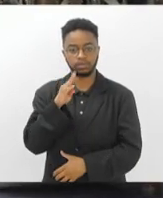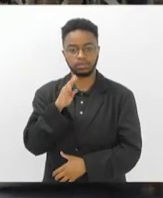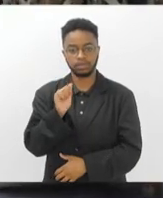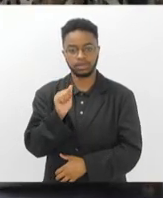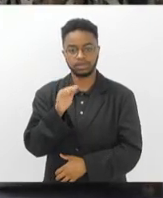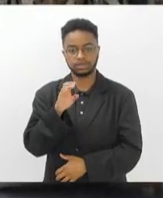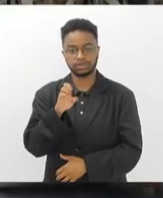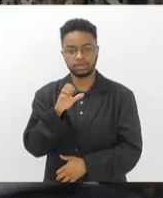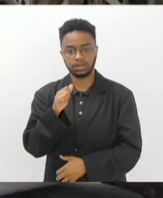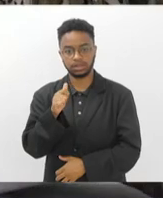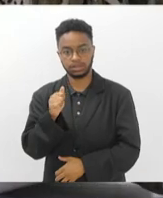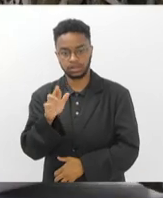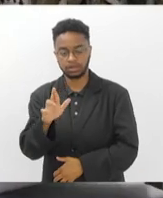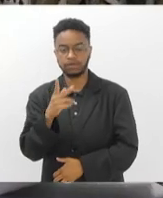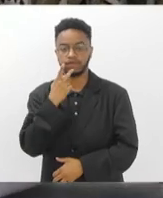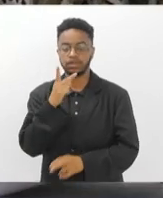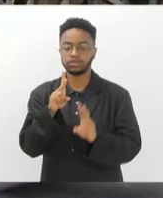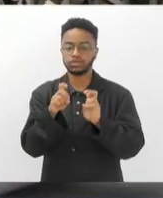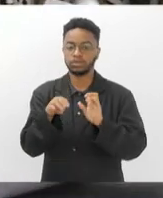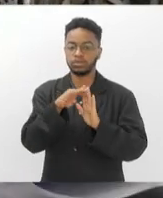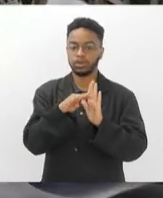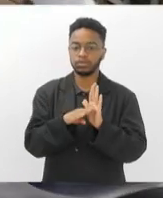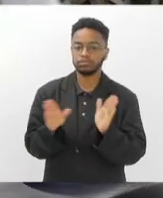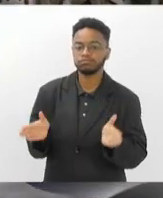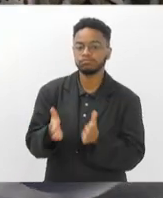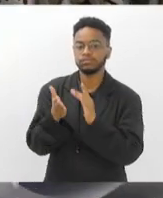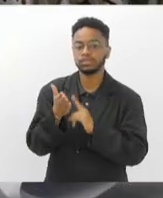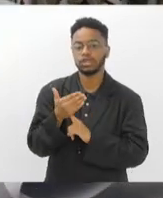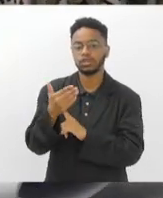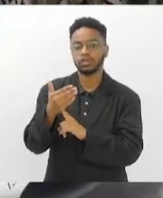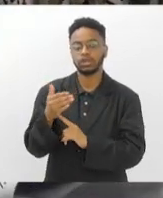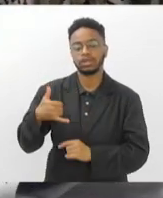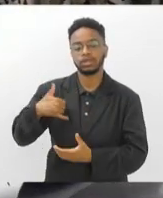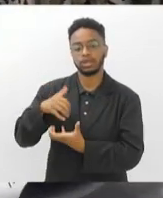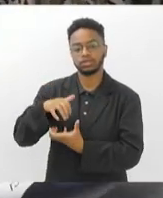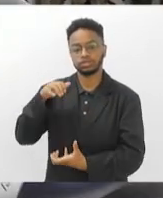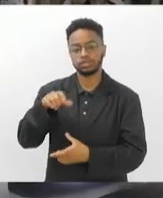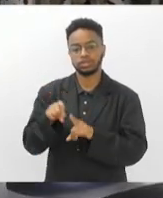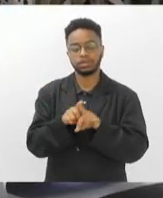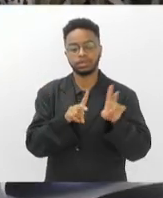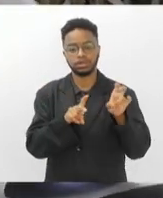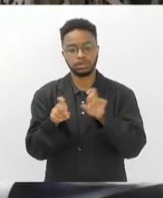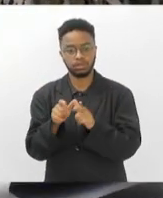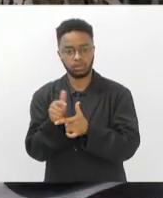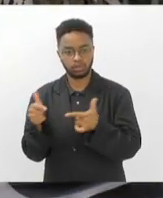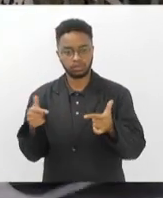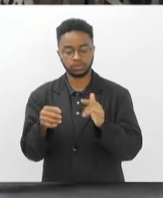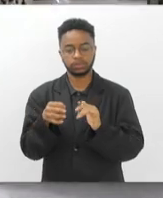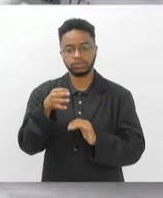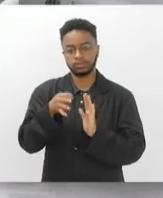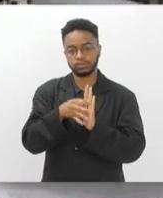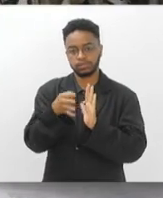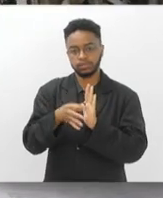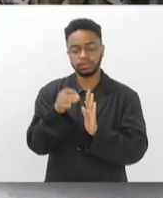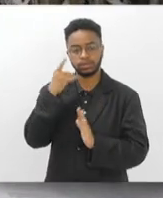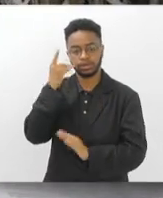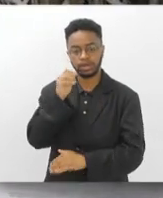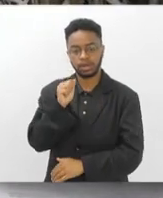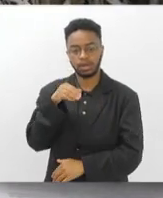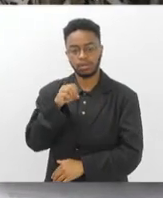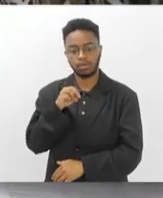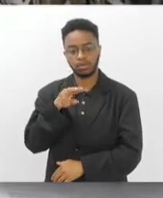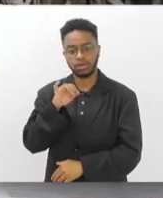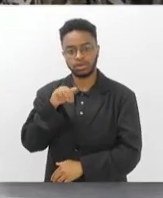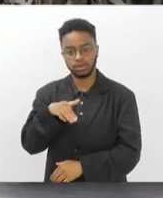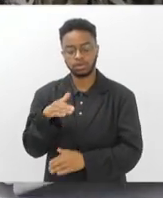programa de incentivo tecnológico à terceira idade e dá outras providências. O parecer do deputado Rodrigo Amorim é favorável às emendas